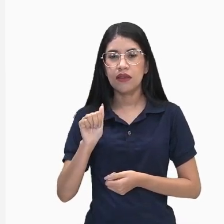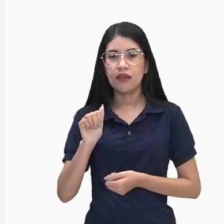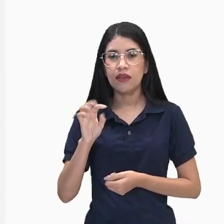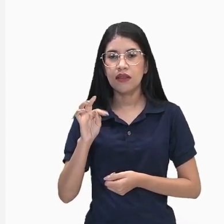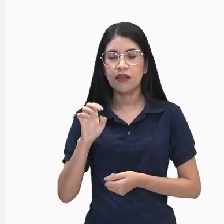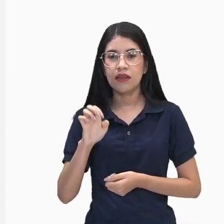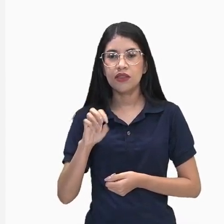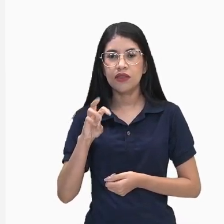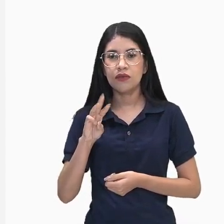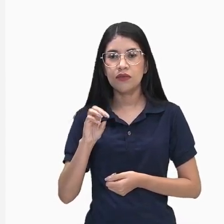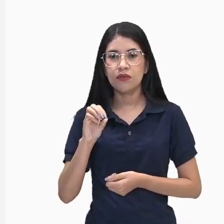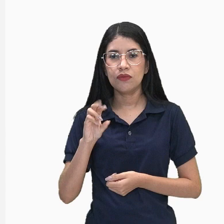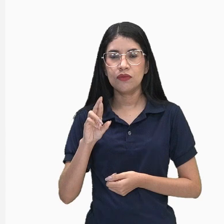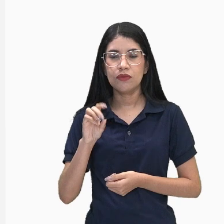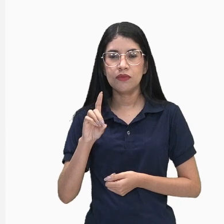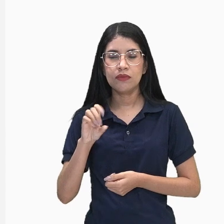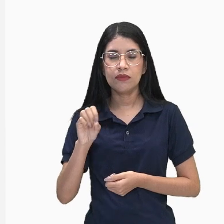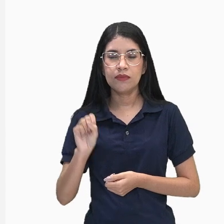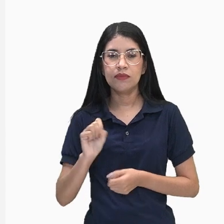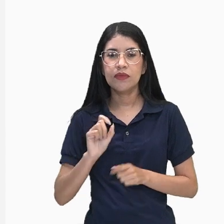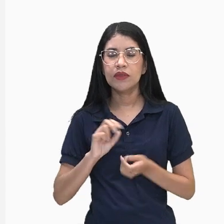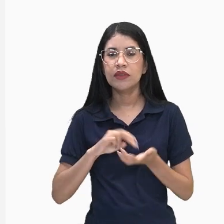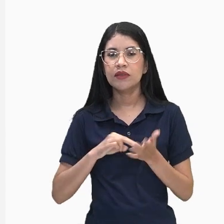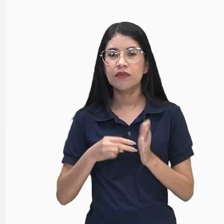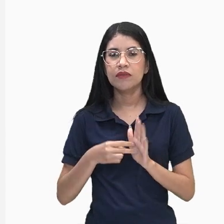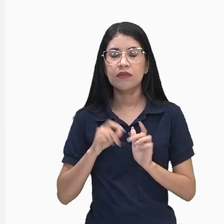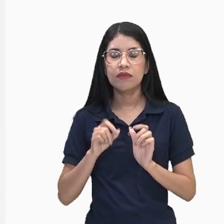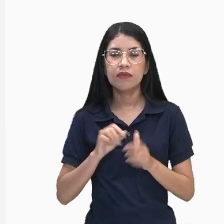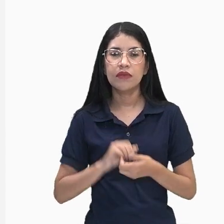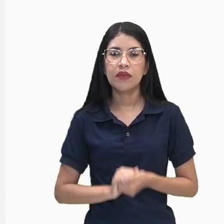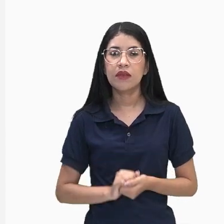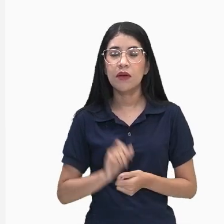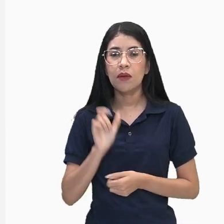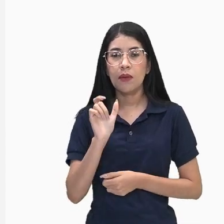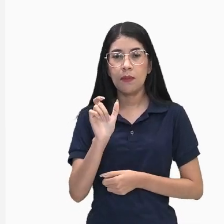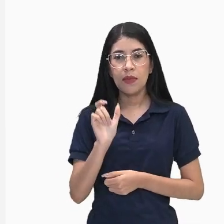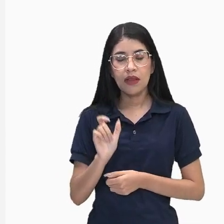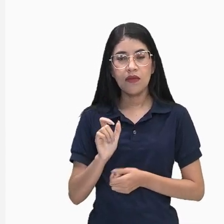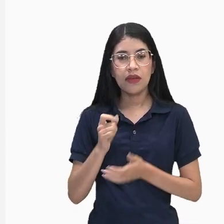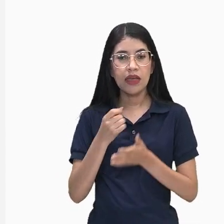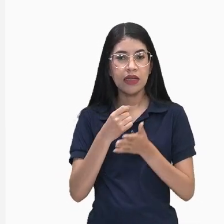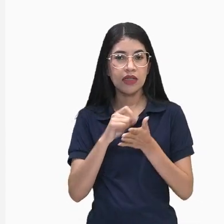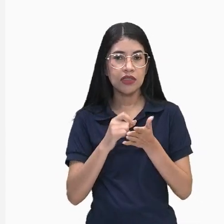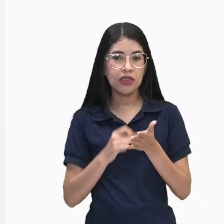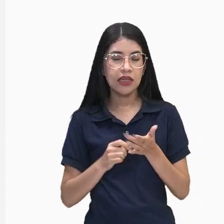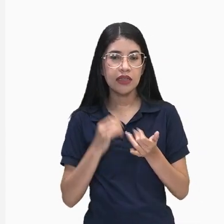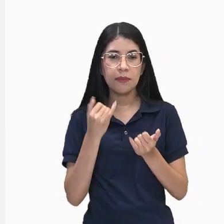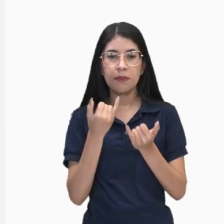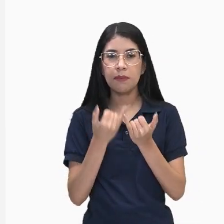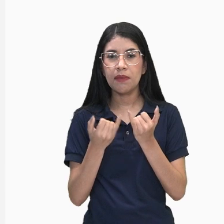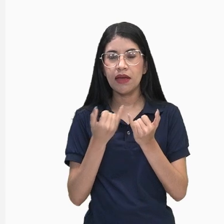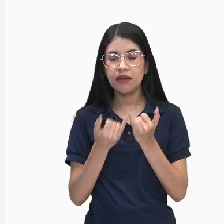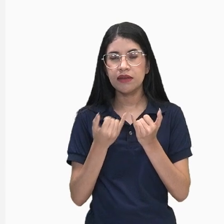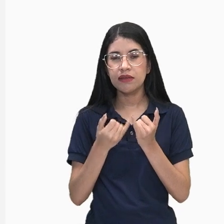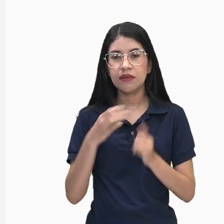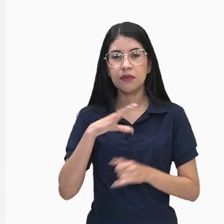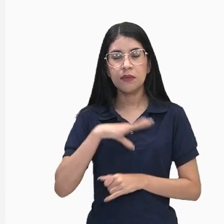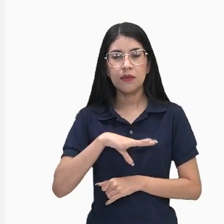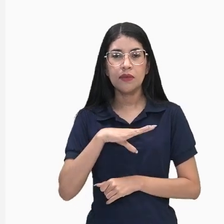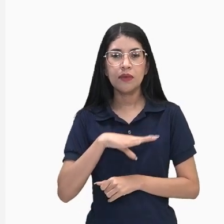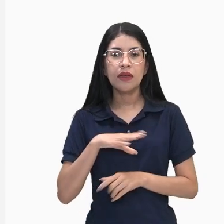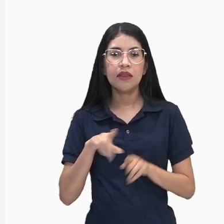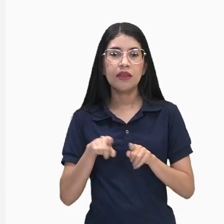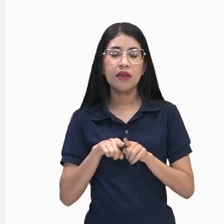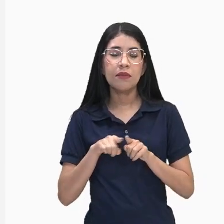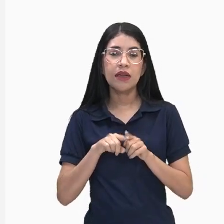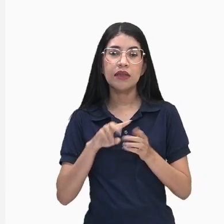este assunto. Então, o que são os Cognate Words? São palavras que são escritas de forma semelhante à nossa língua e possuem o